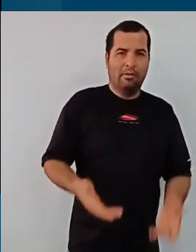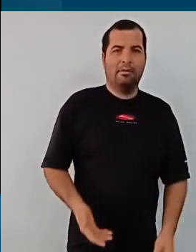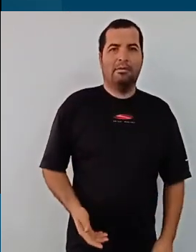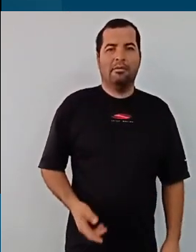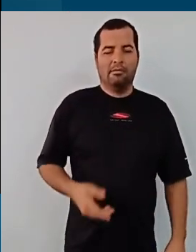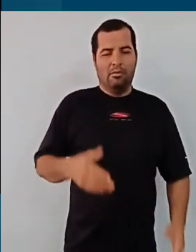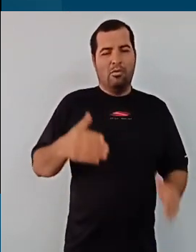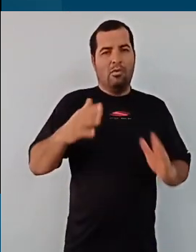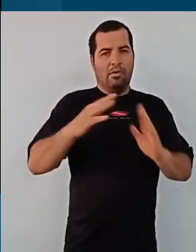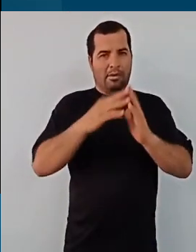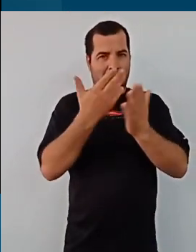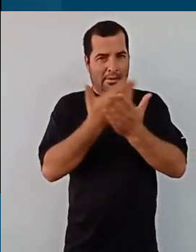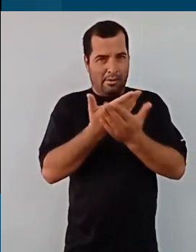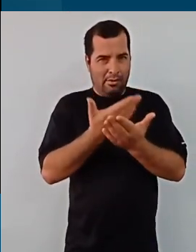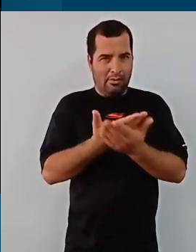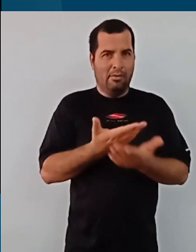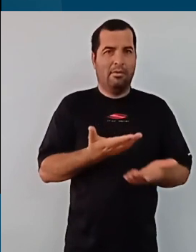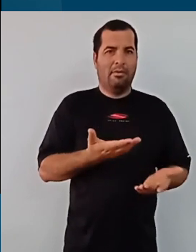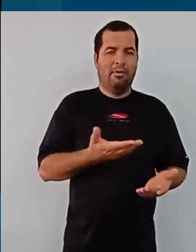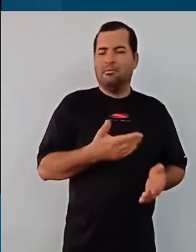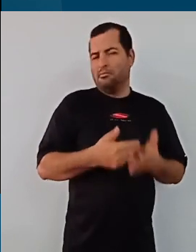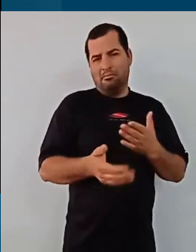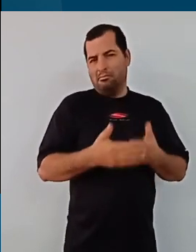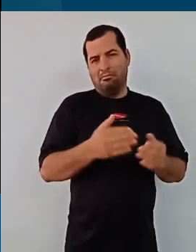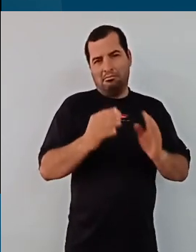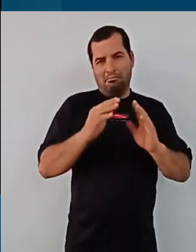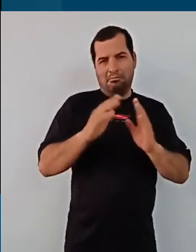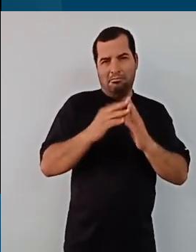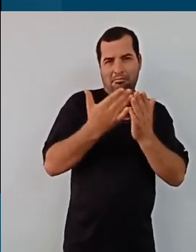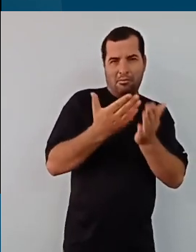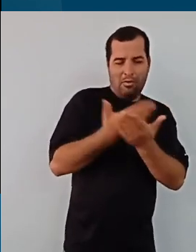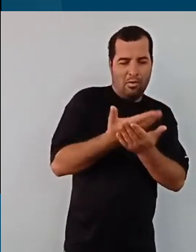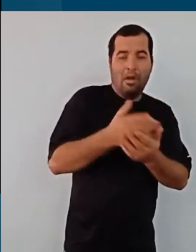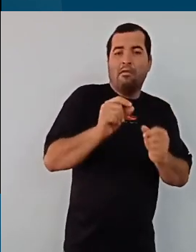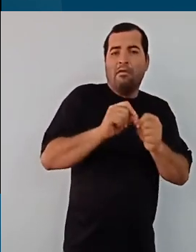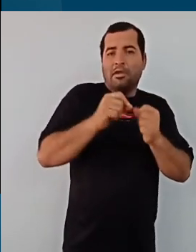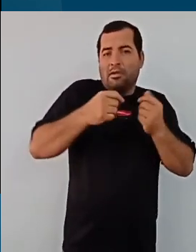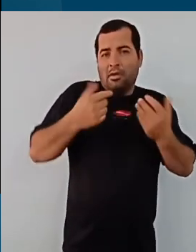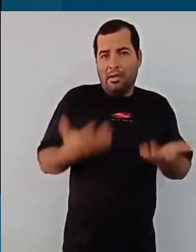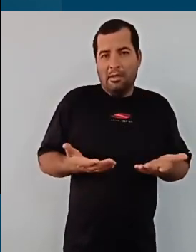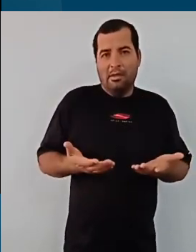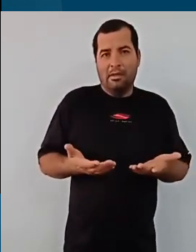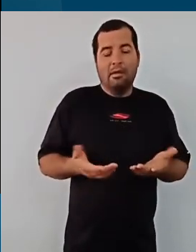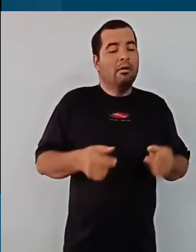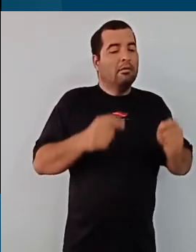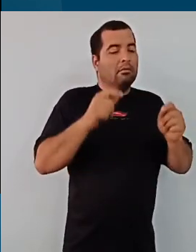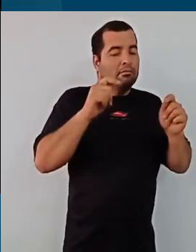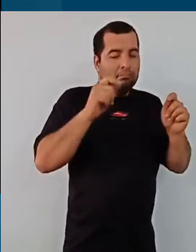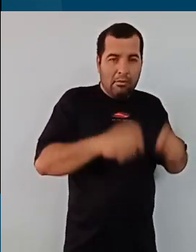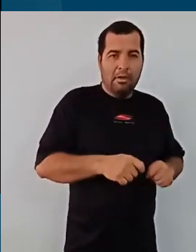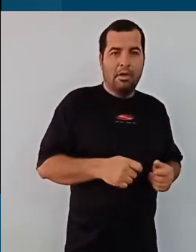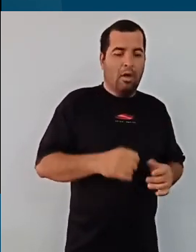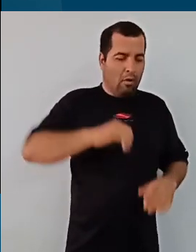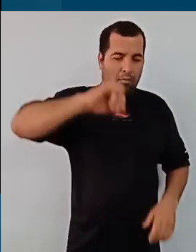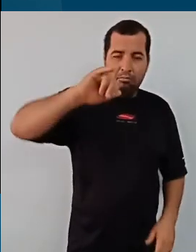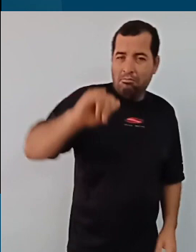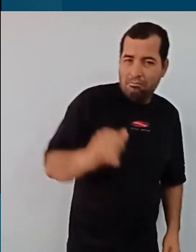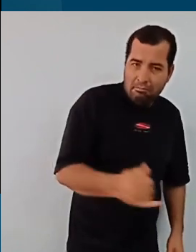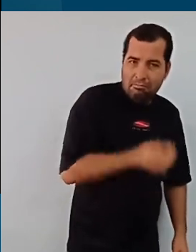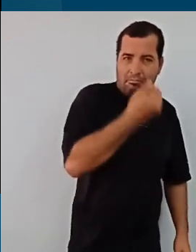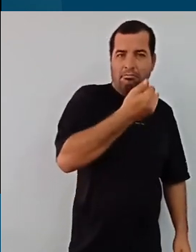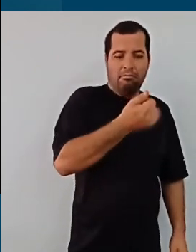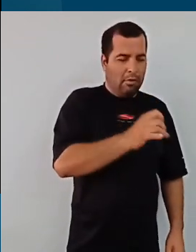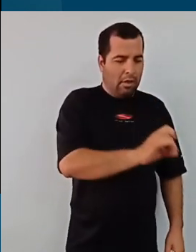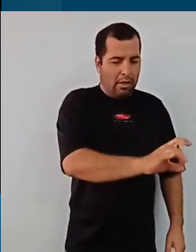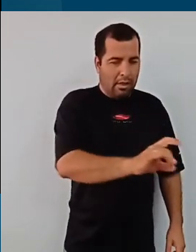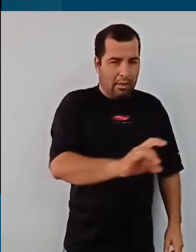escola, você, professor, a instituição escola, o que pode fazer é criar as condições, as oportunidades para